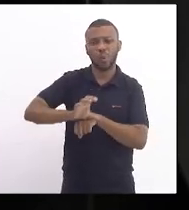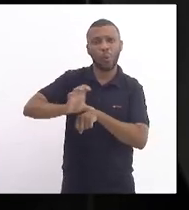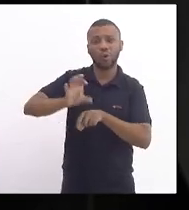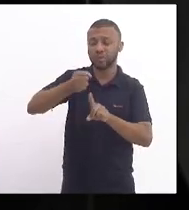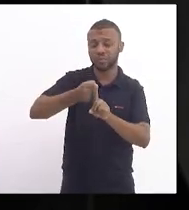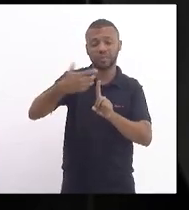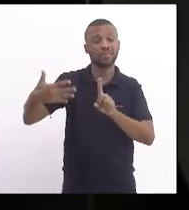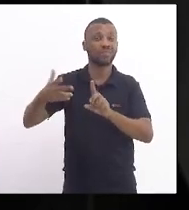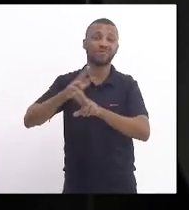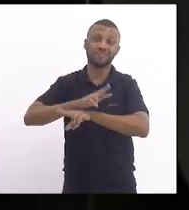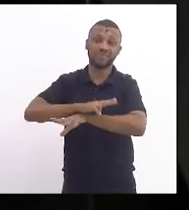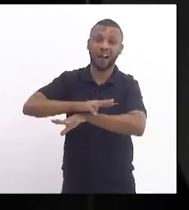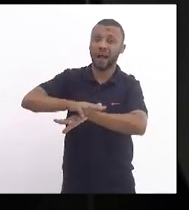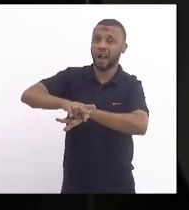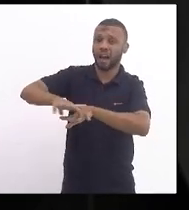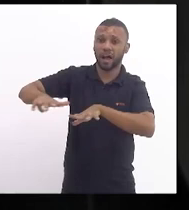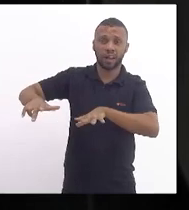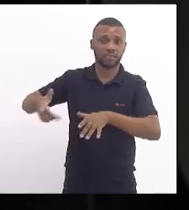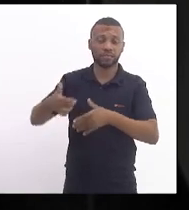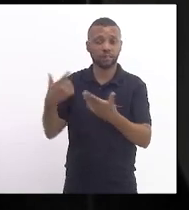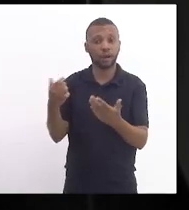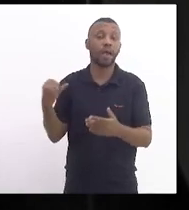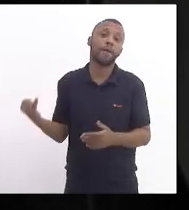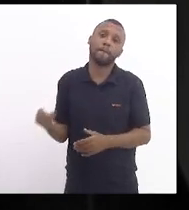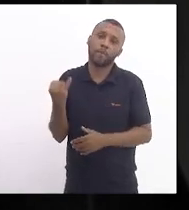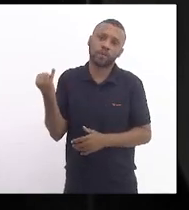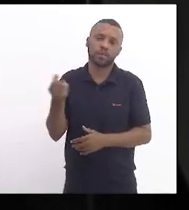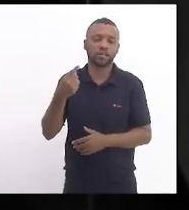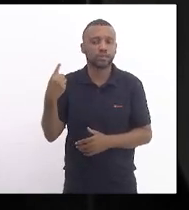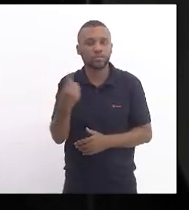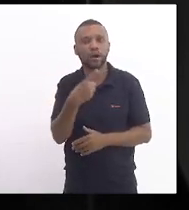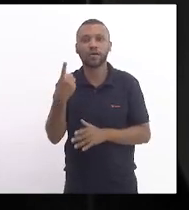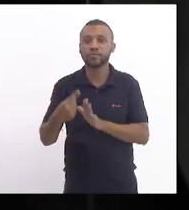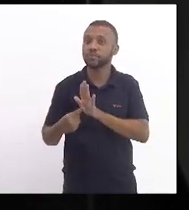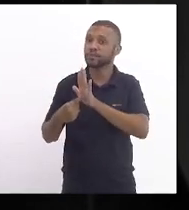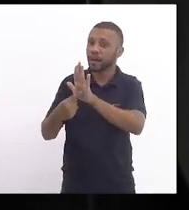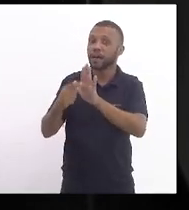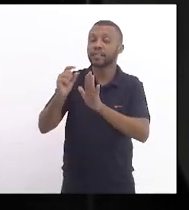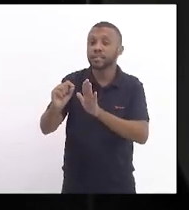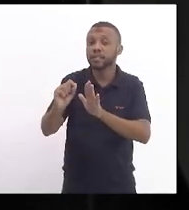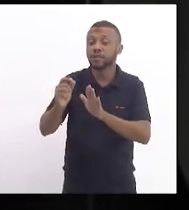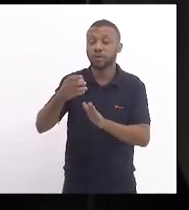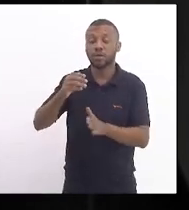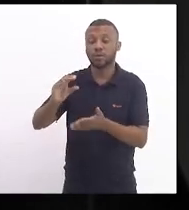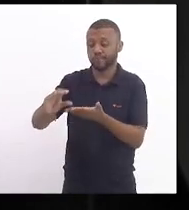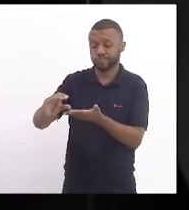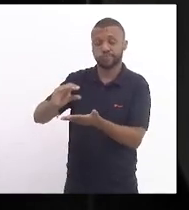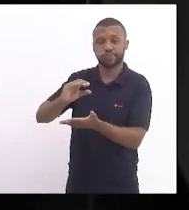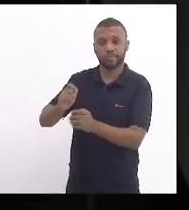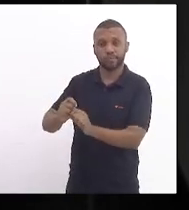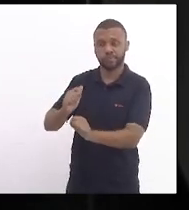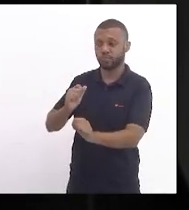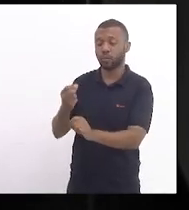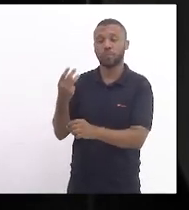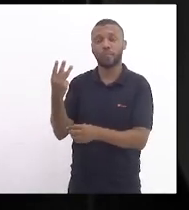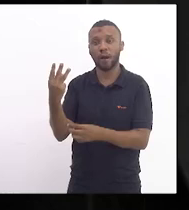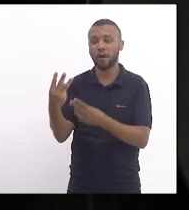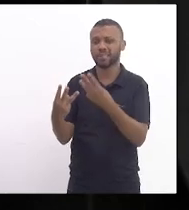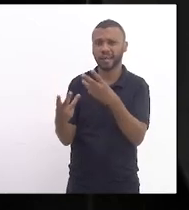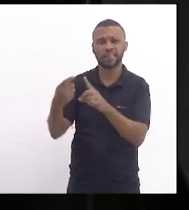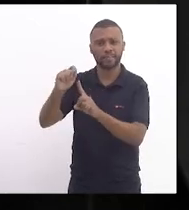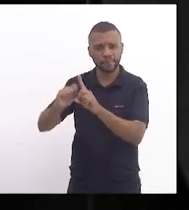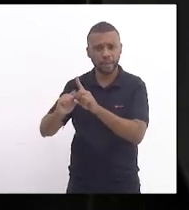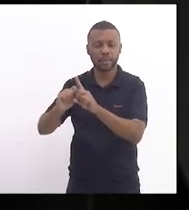e era fundamental que nós colocássemos que o triénio pudesse ser